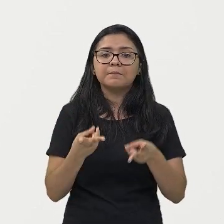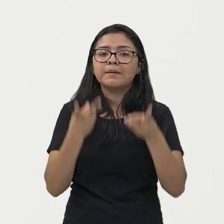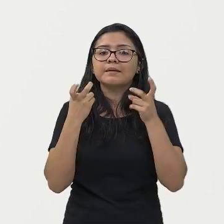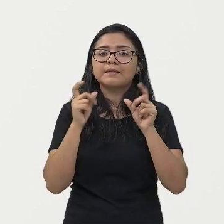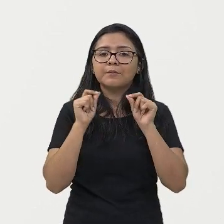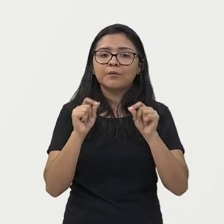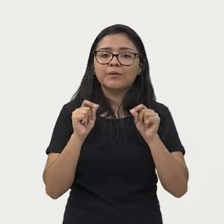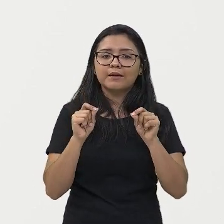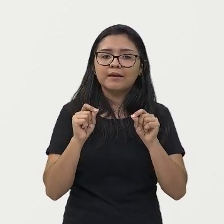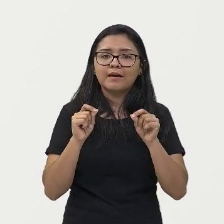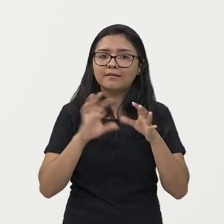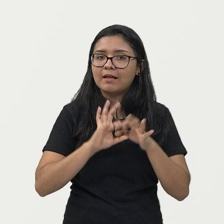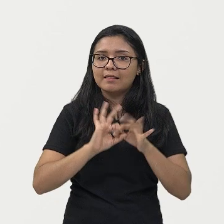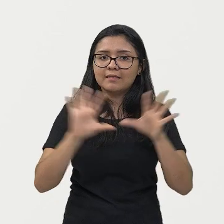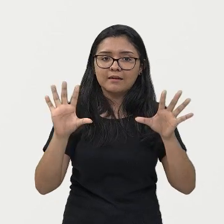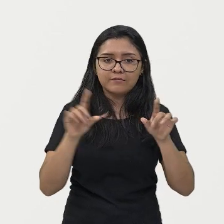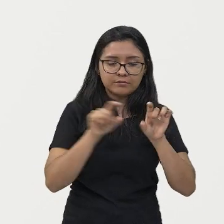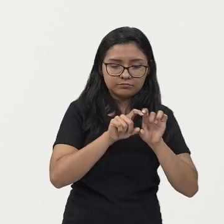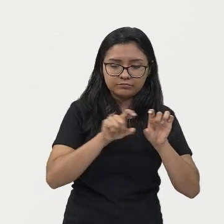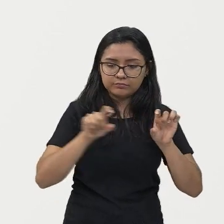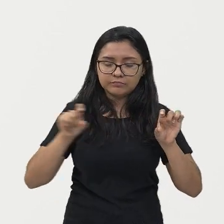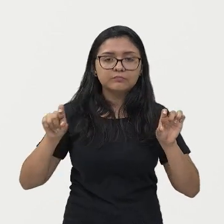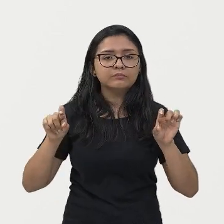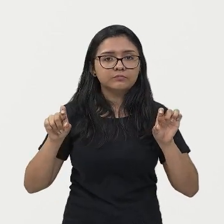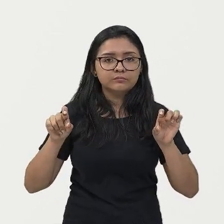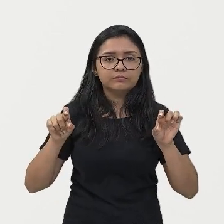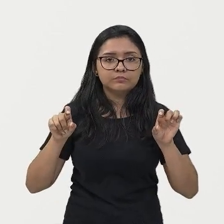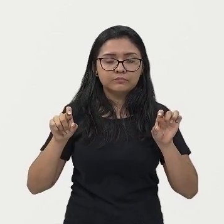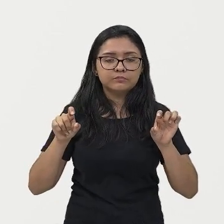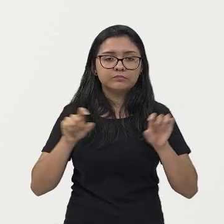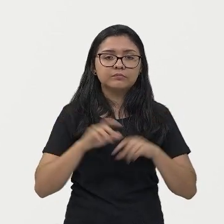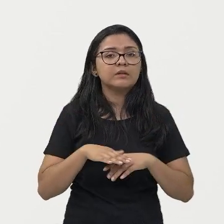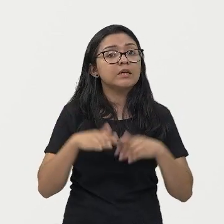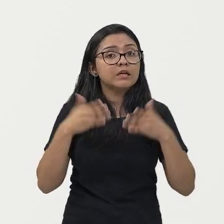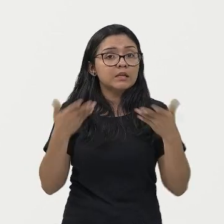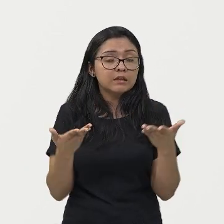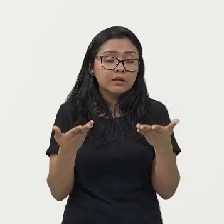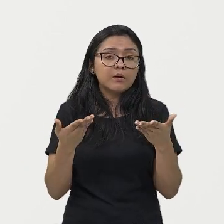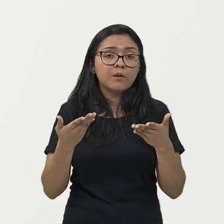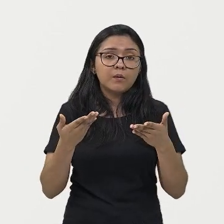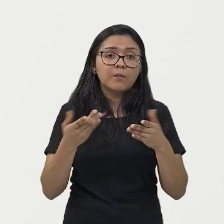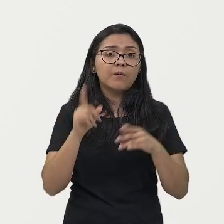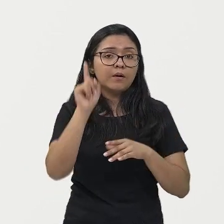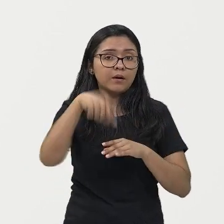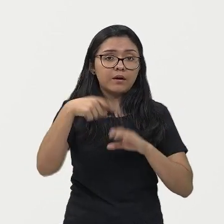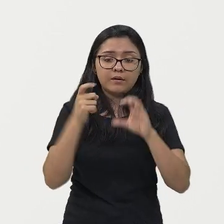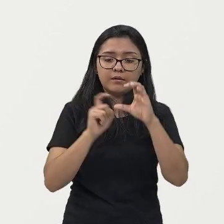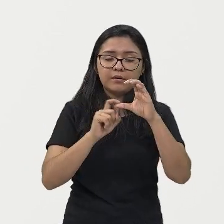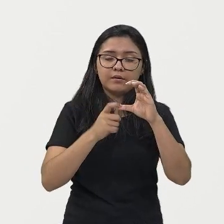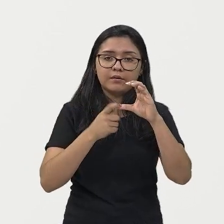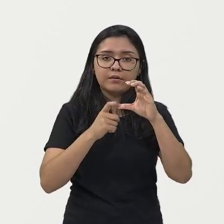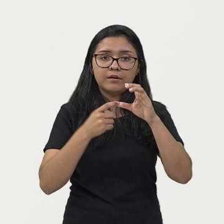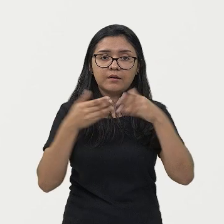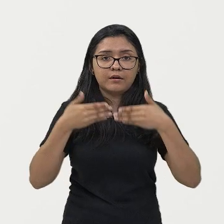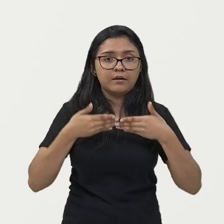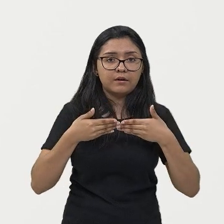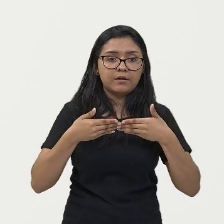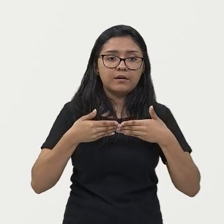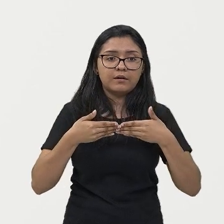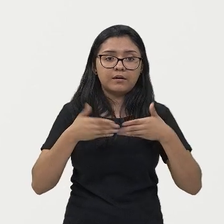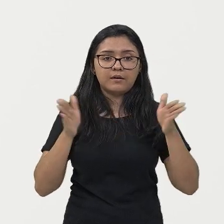estão livres. Então, eu posso classificar aqui como sendo uma cadeia